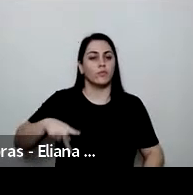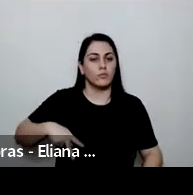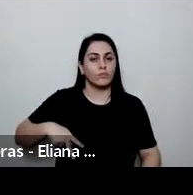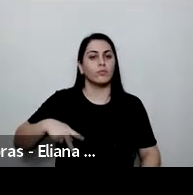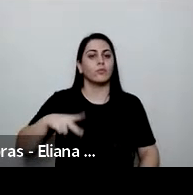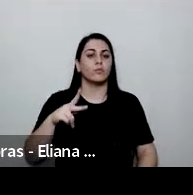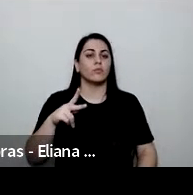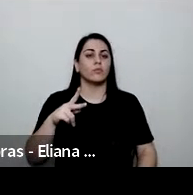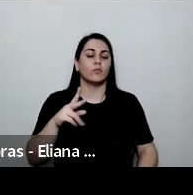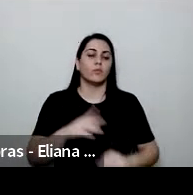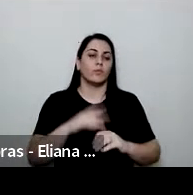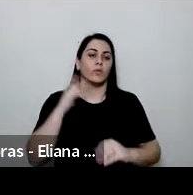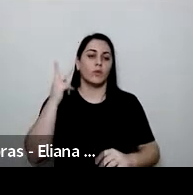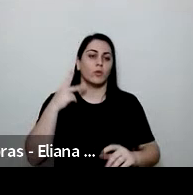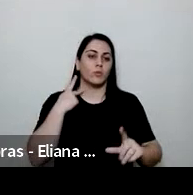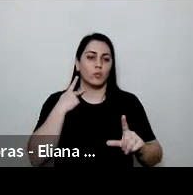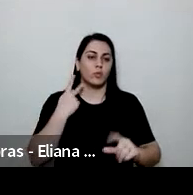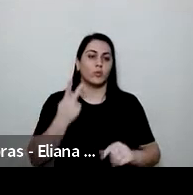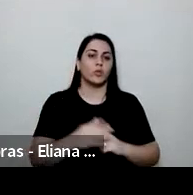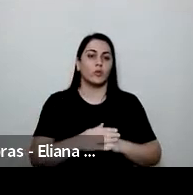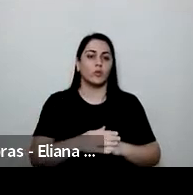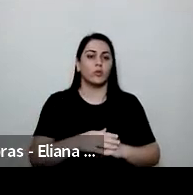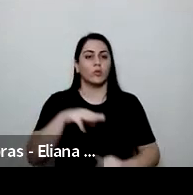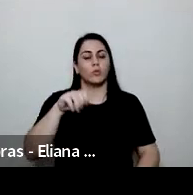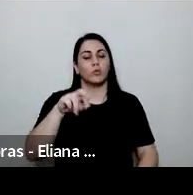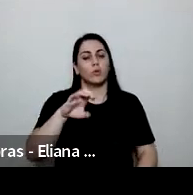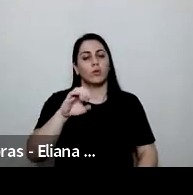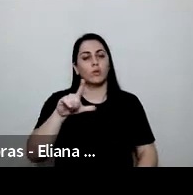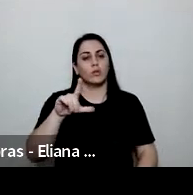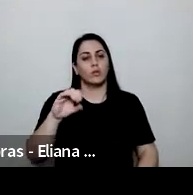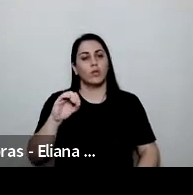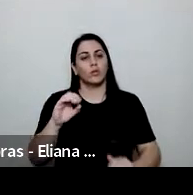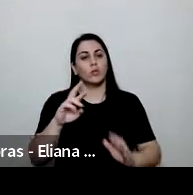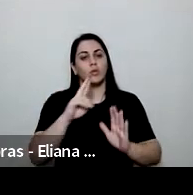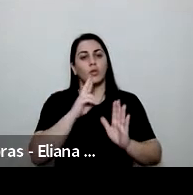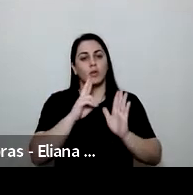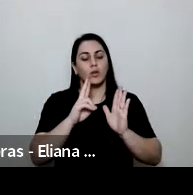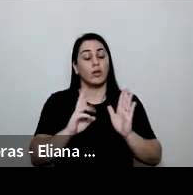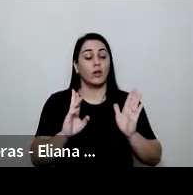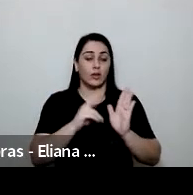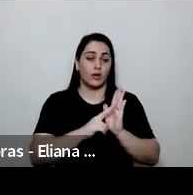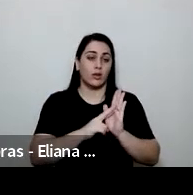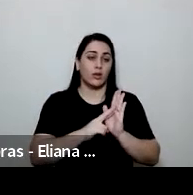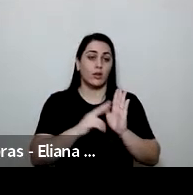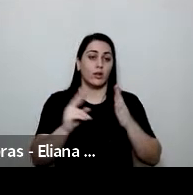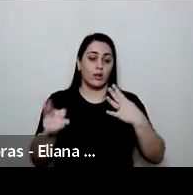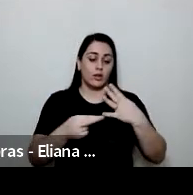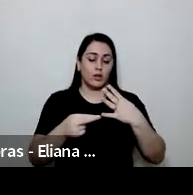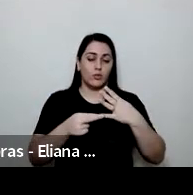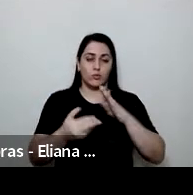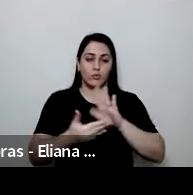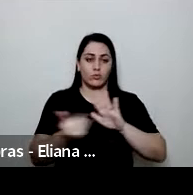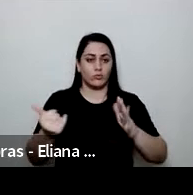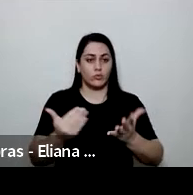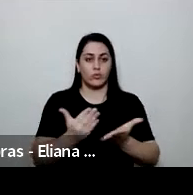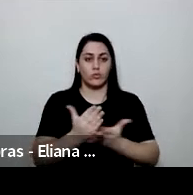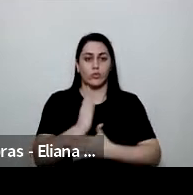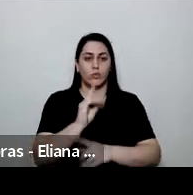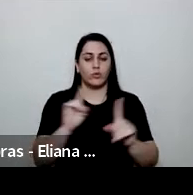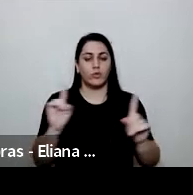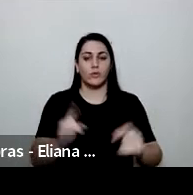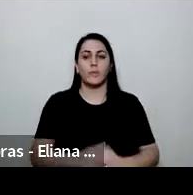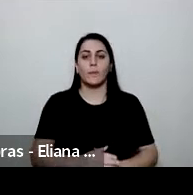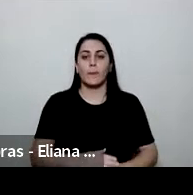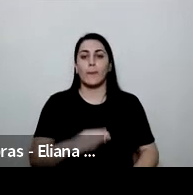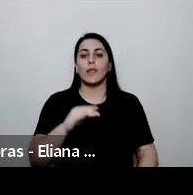procurador Marcelo Santos sorria pelo 10 provimento do recurso com a palavra o Dr Luiz Fernando juiz relator